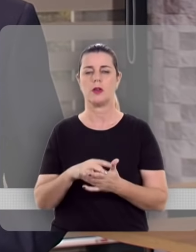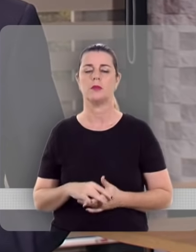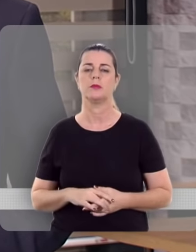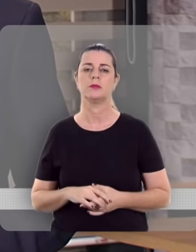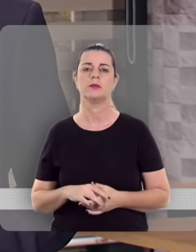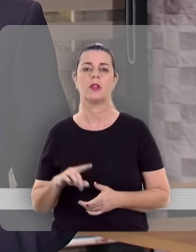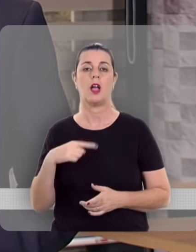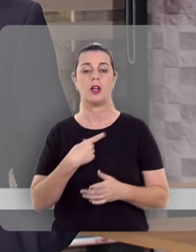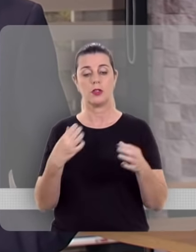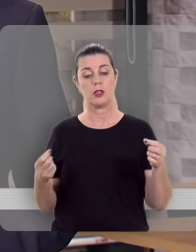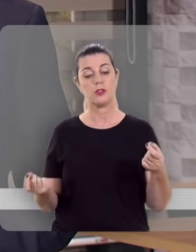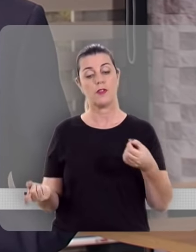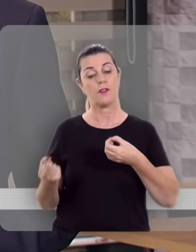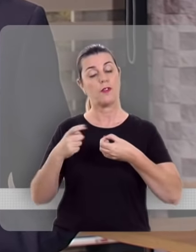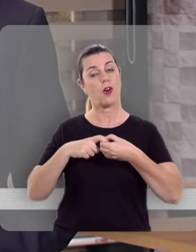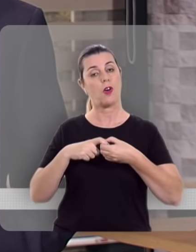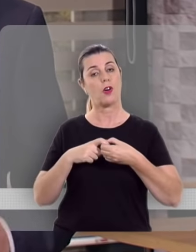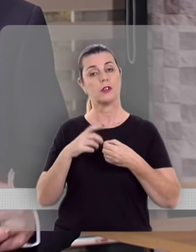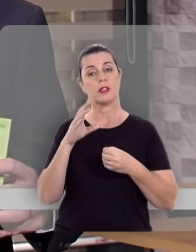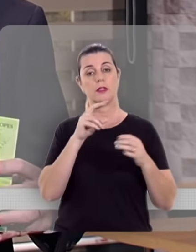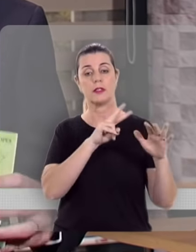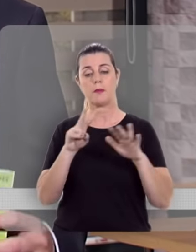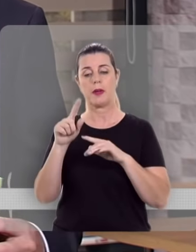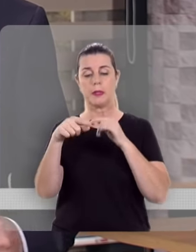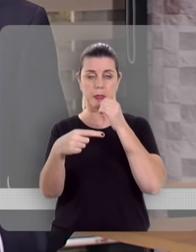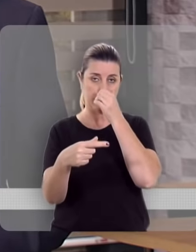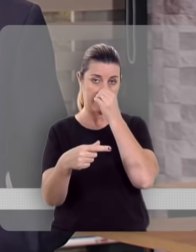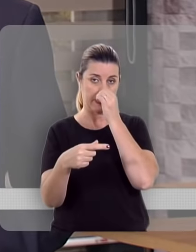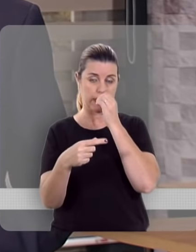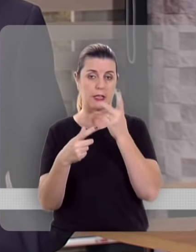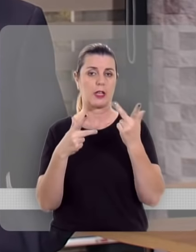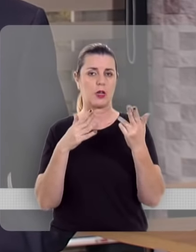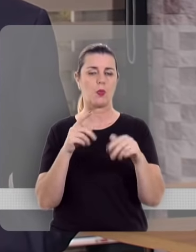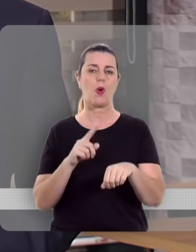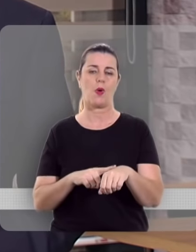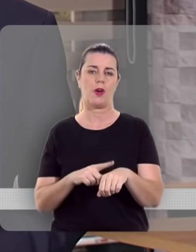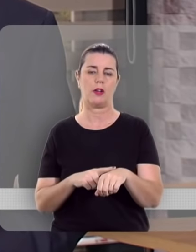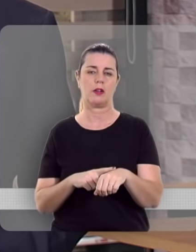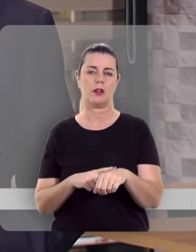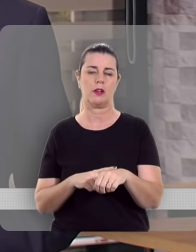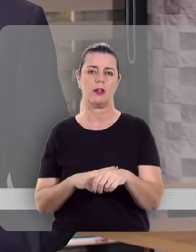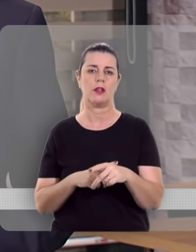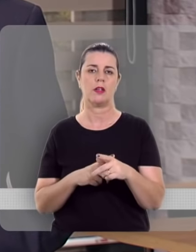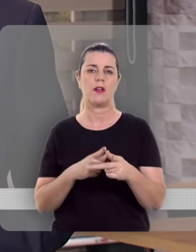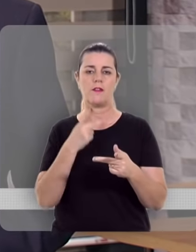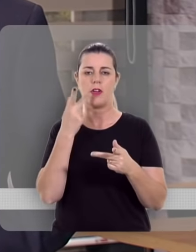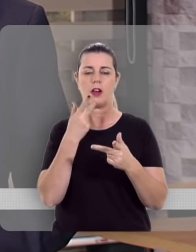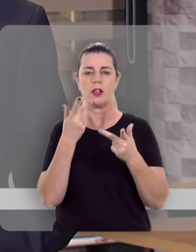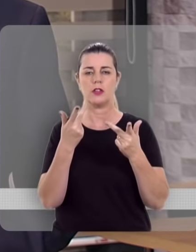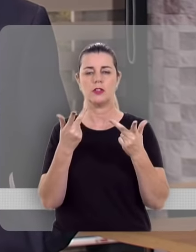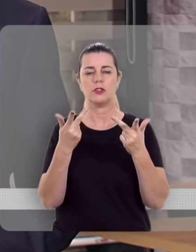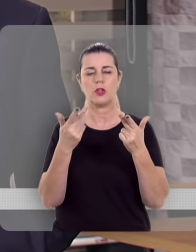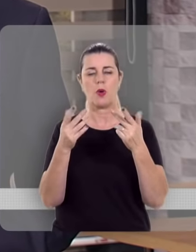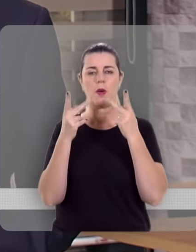@IPBOficial. A gente vai estar de volta aqui na próxima semana, nesse mesmo horário,